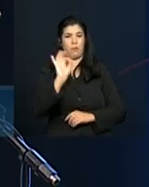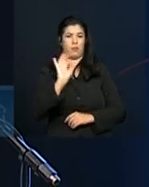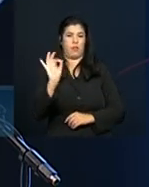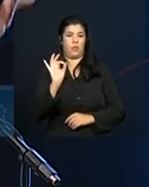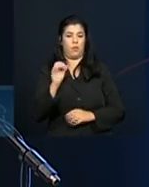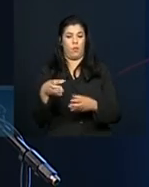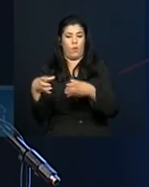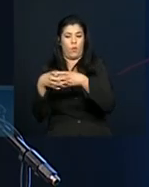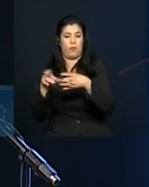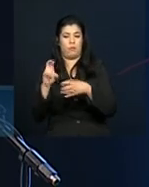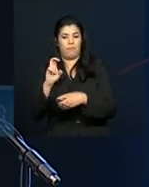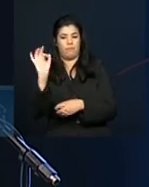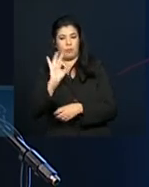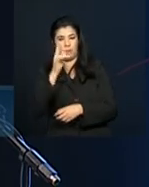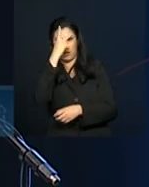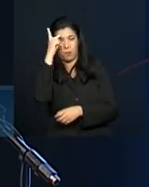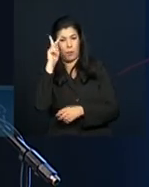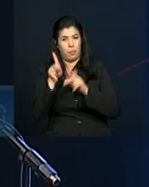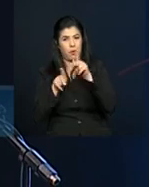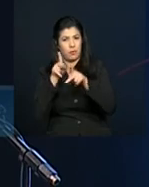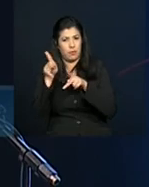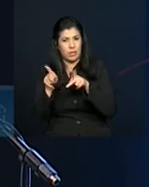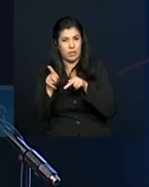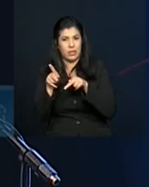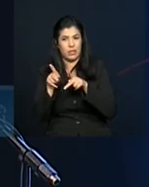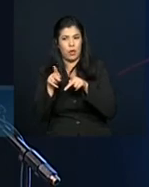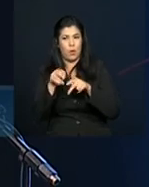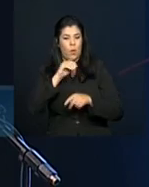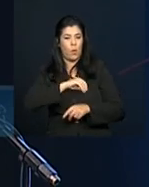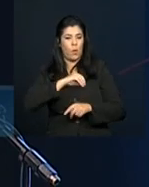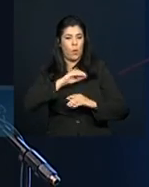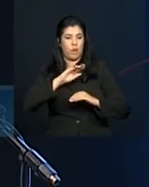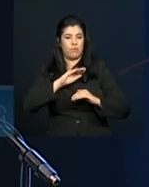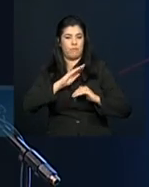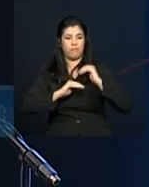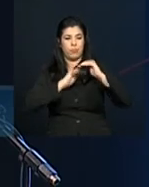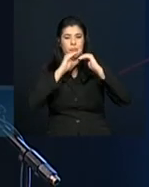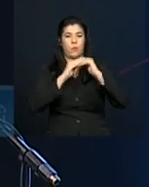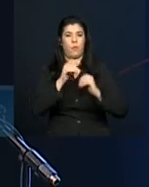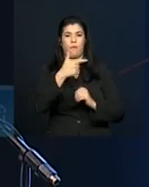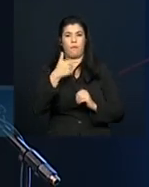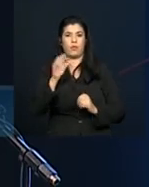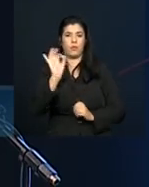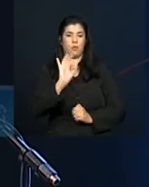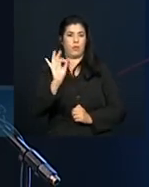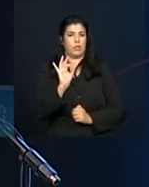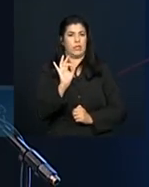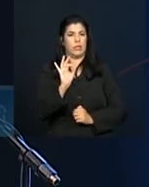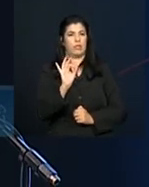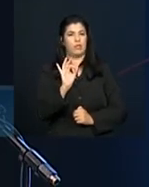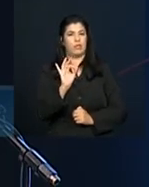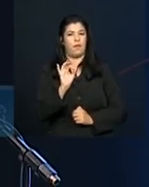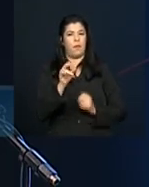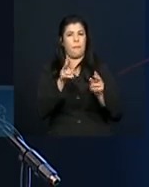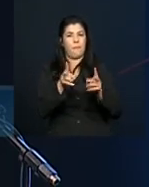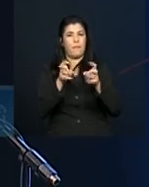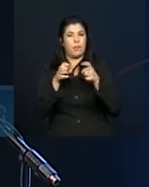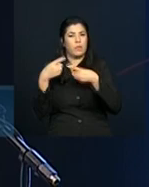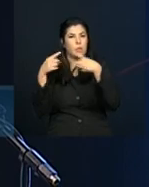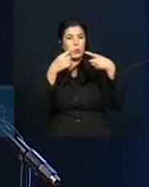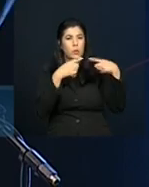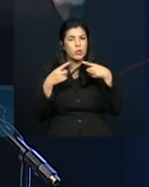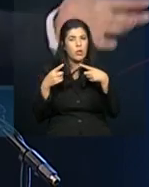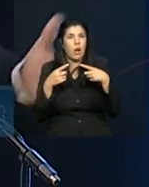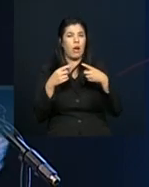único ano, real per capita. Talvez a gente esteja olhando, quer dizer, eu acho que é um pouco essa discussão de share